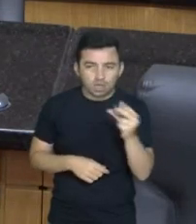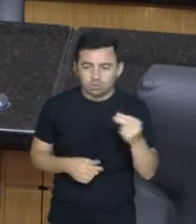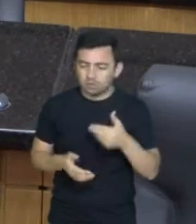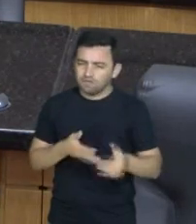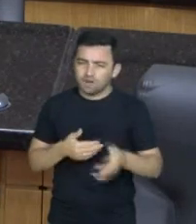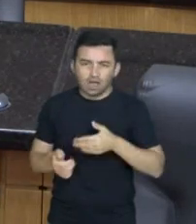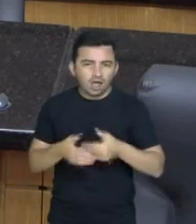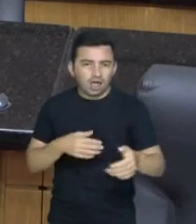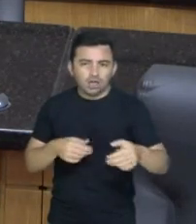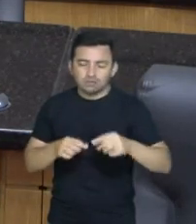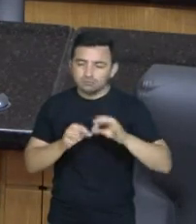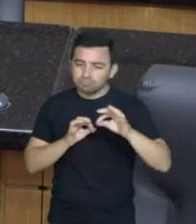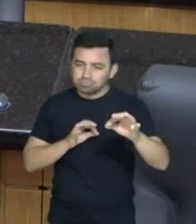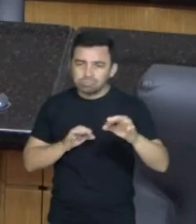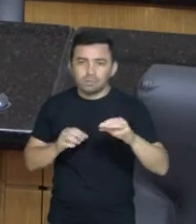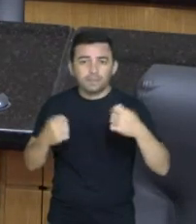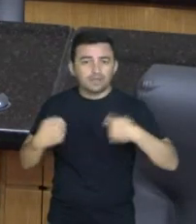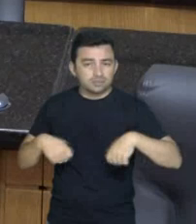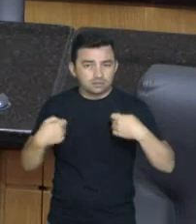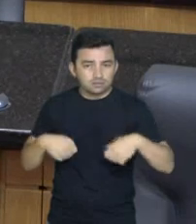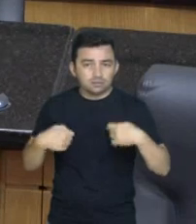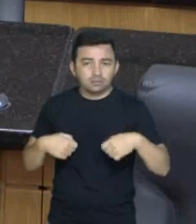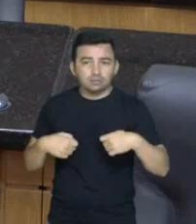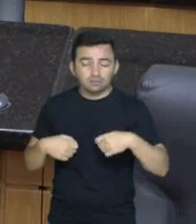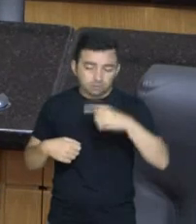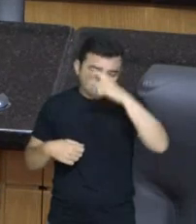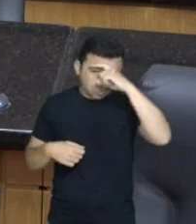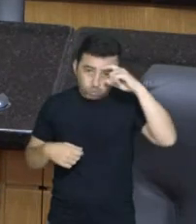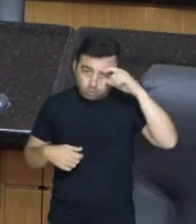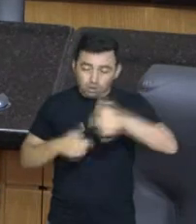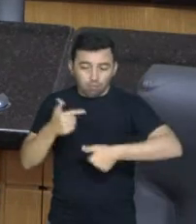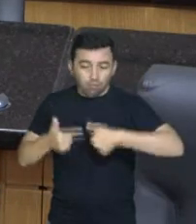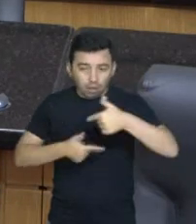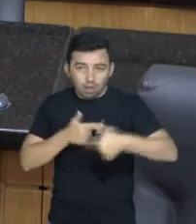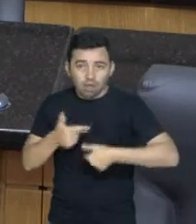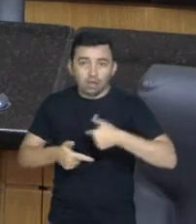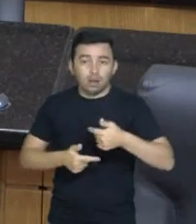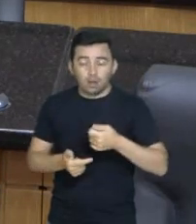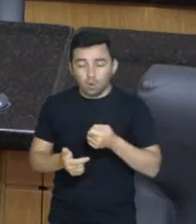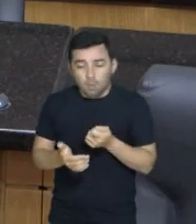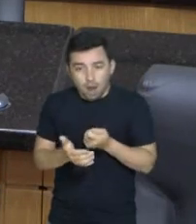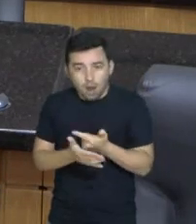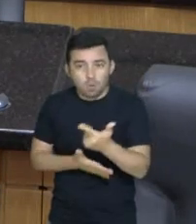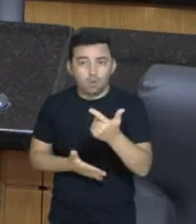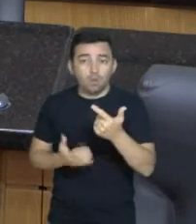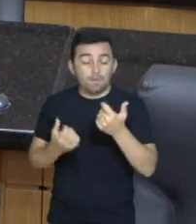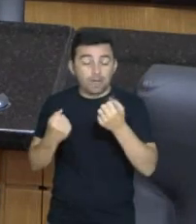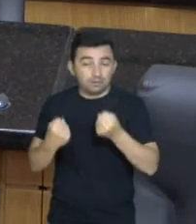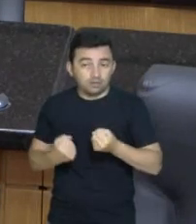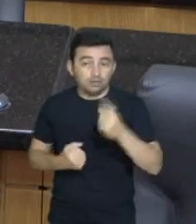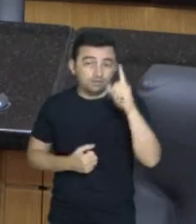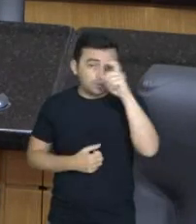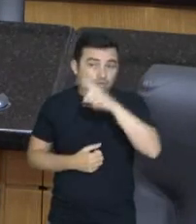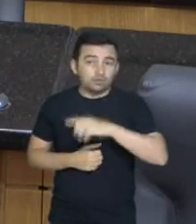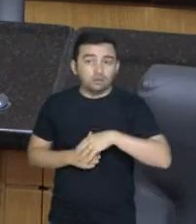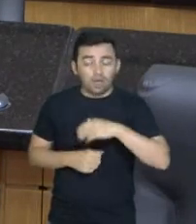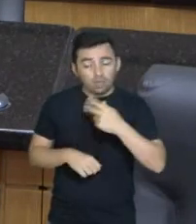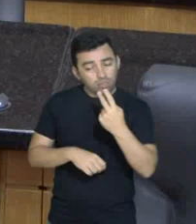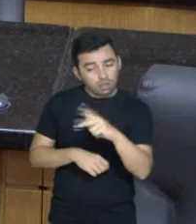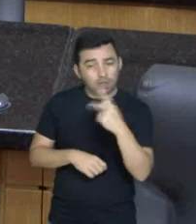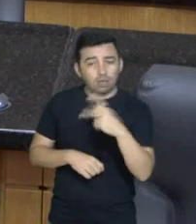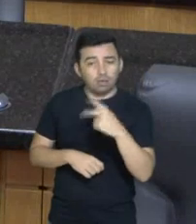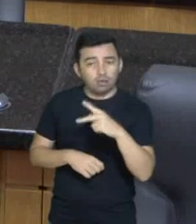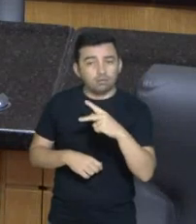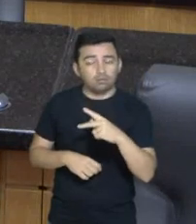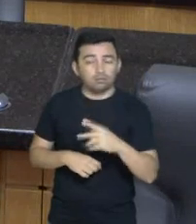mas alguém aí derramou suor para adquirir comprou pagou é dele e ali tem o sustento da família